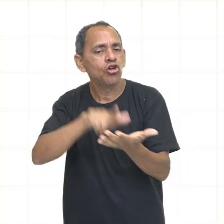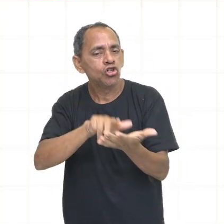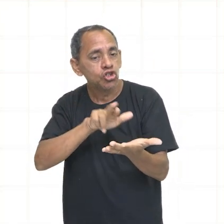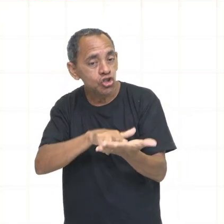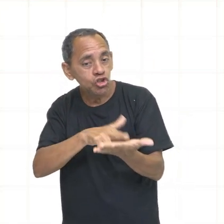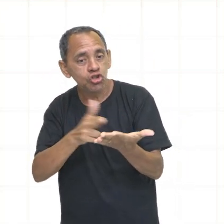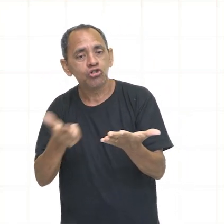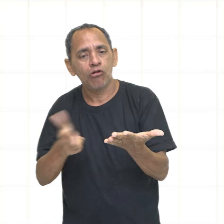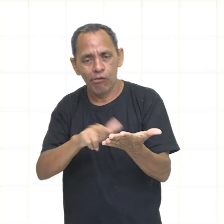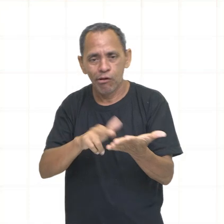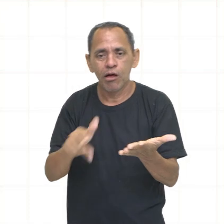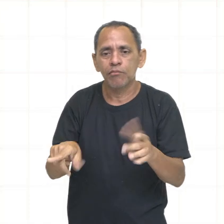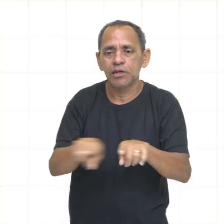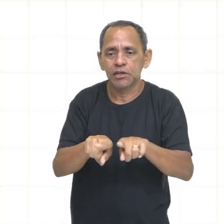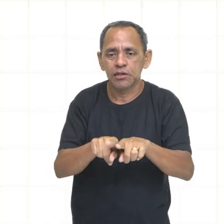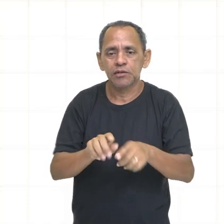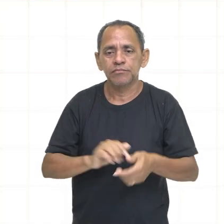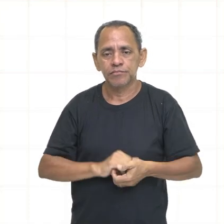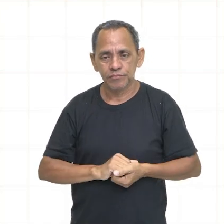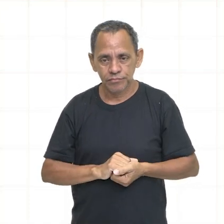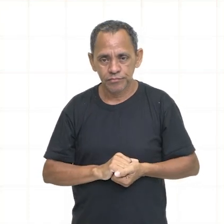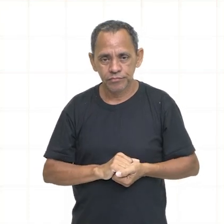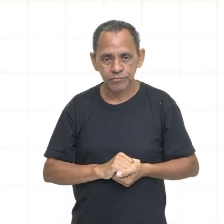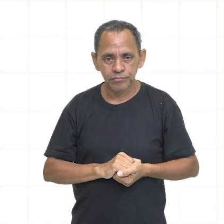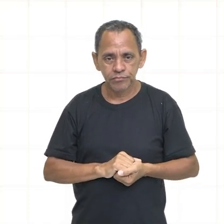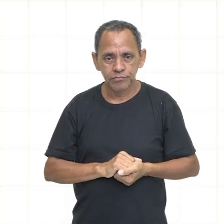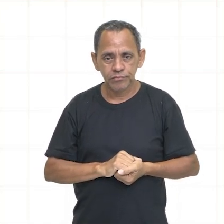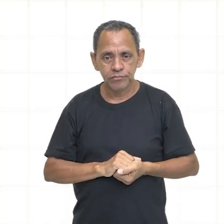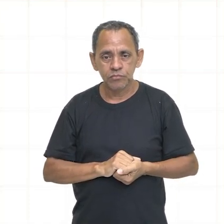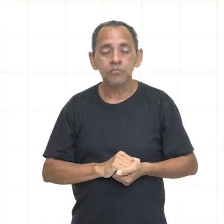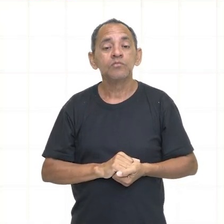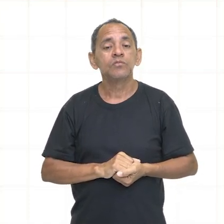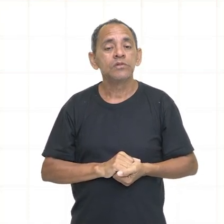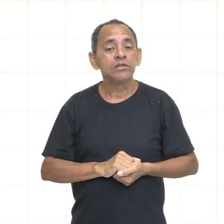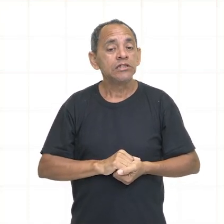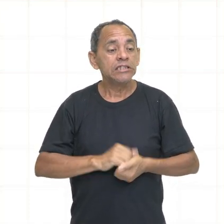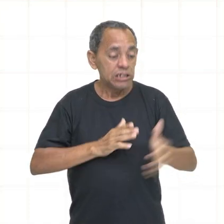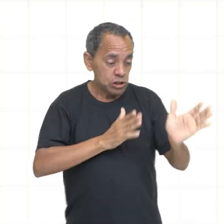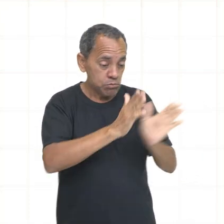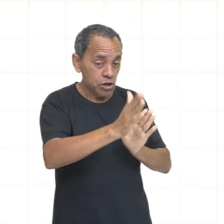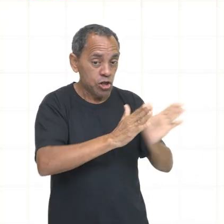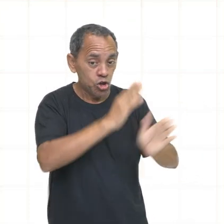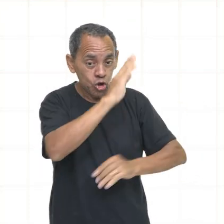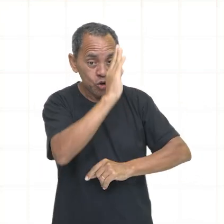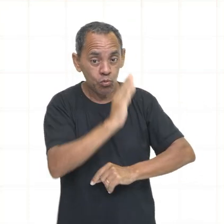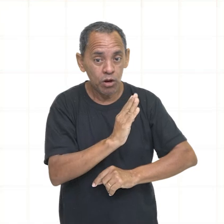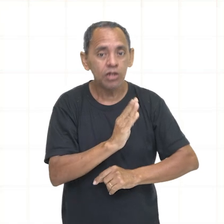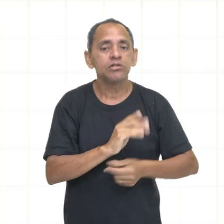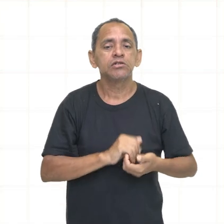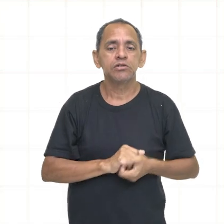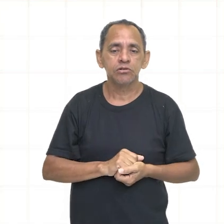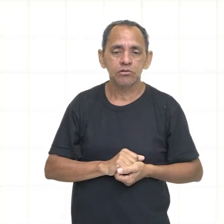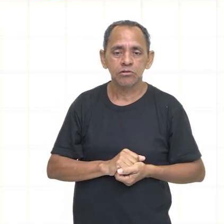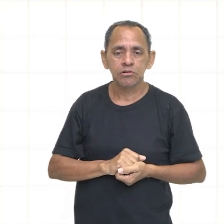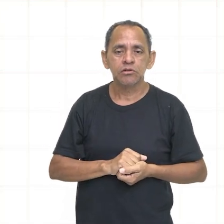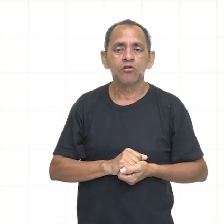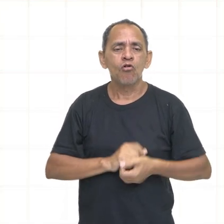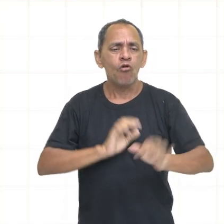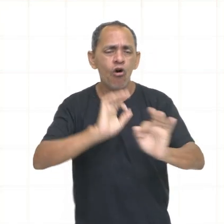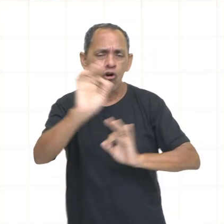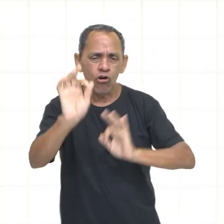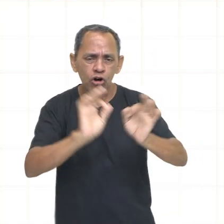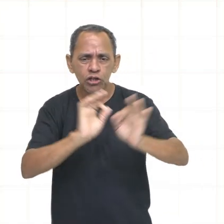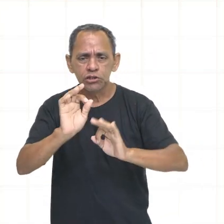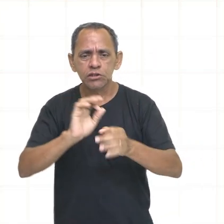encontro ao presidente da República. Nesse momento, inclusive, no Brasil, foi patrocinada a